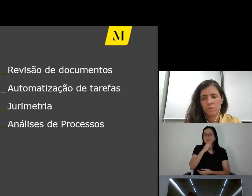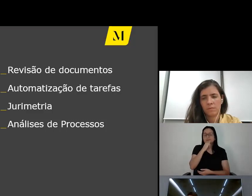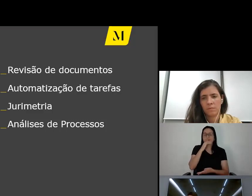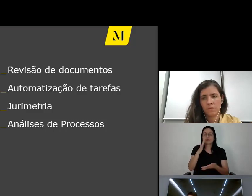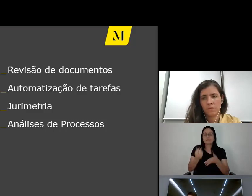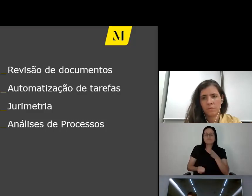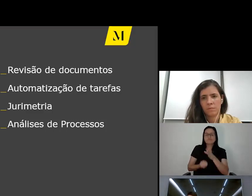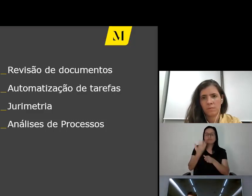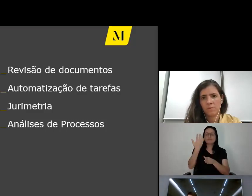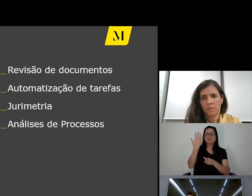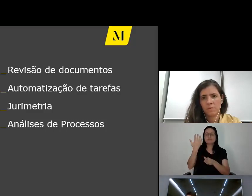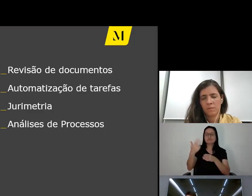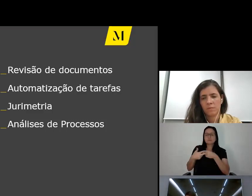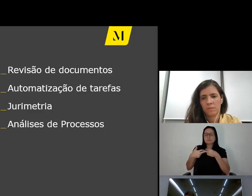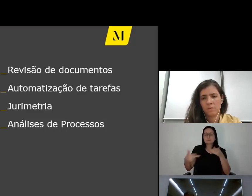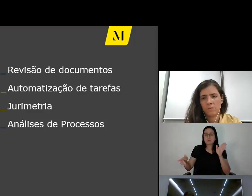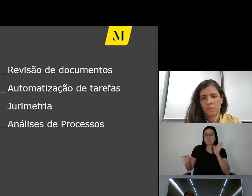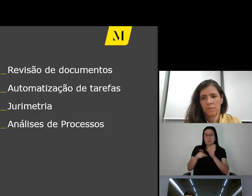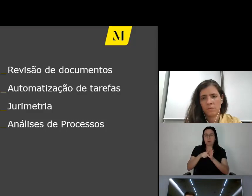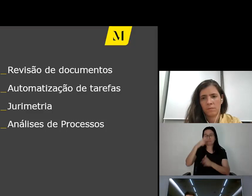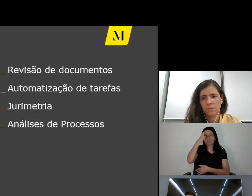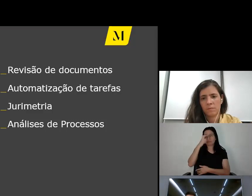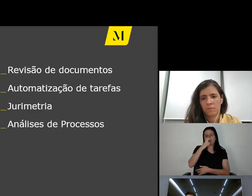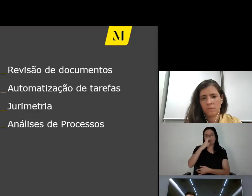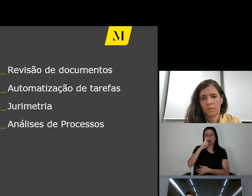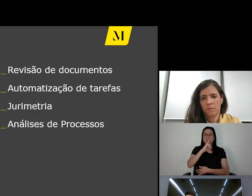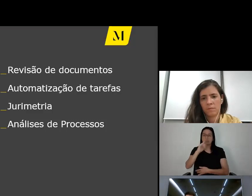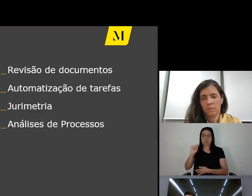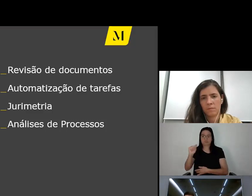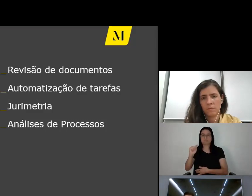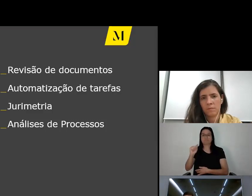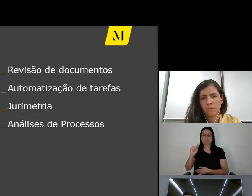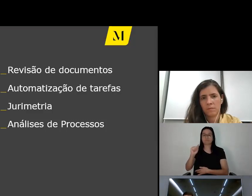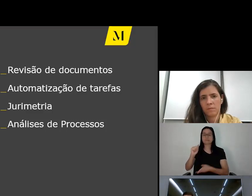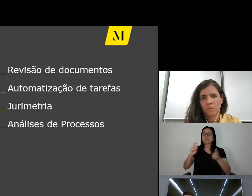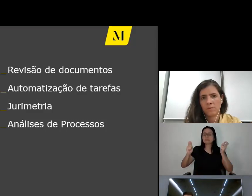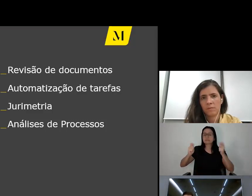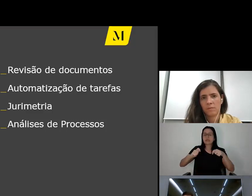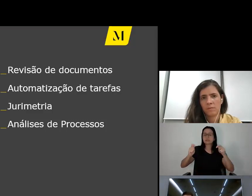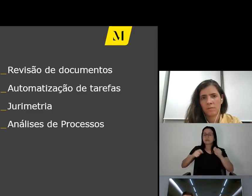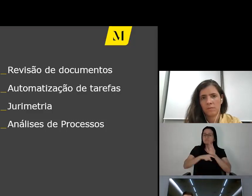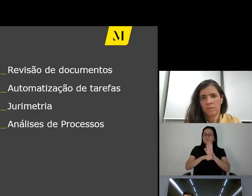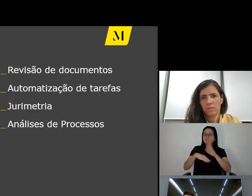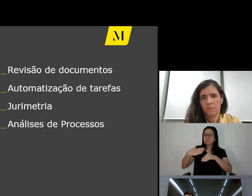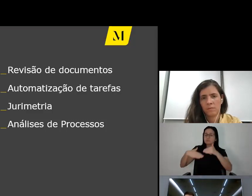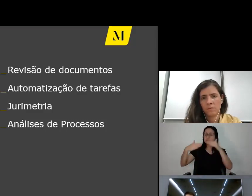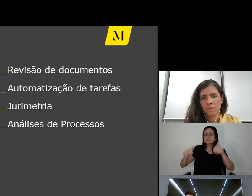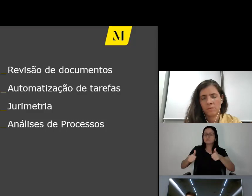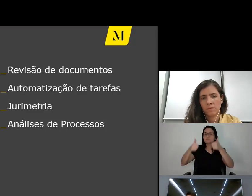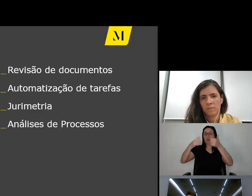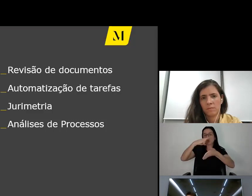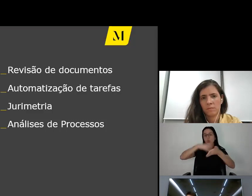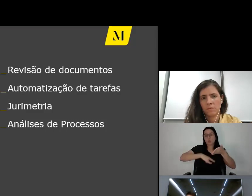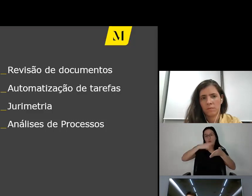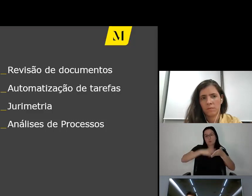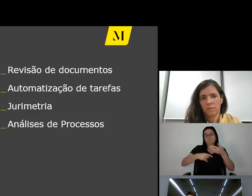estão relacionadas à inteligência artificial, principalmente tecnologia como um todo, capazes de aumentar a eficiência na revisão desses documentos. E não para